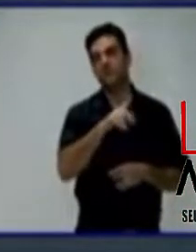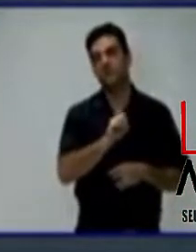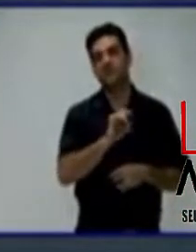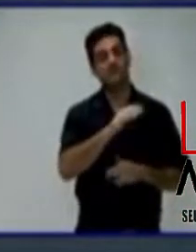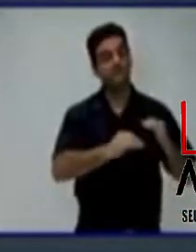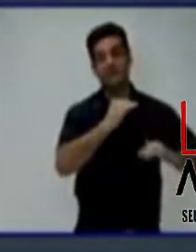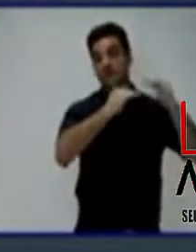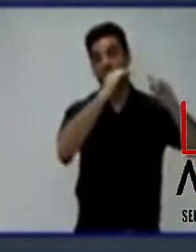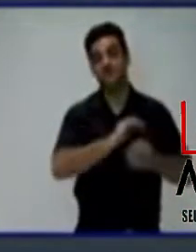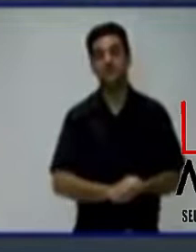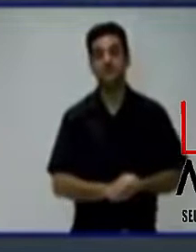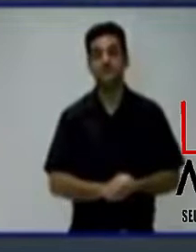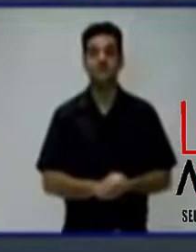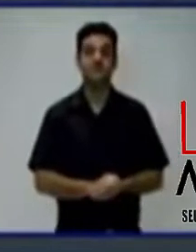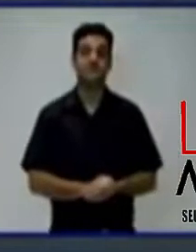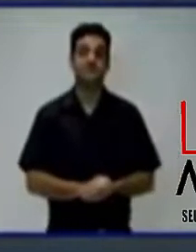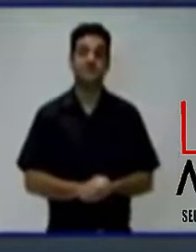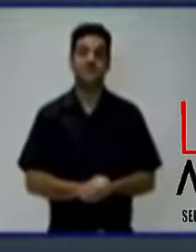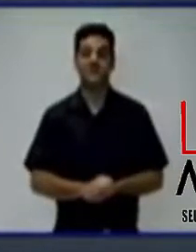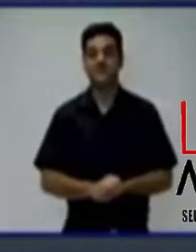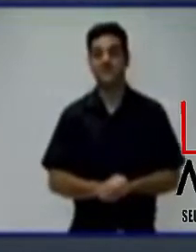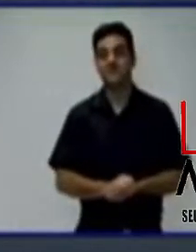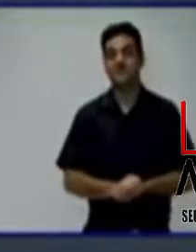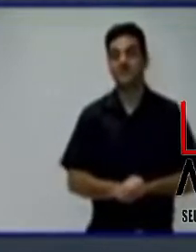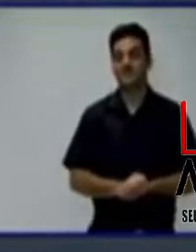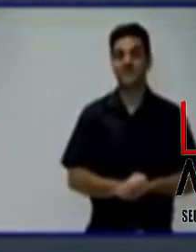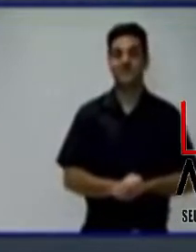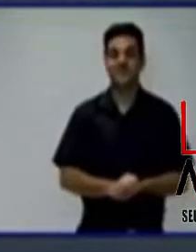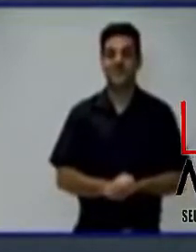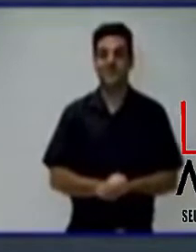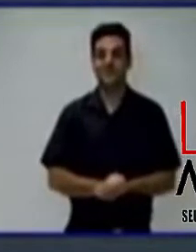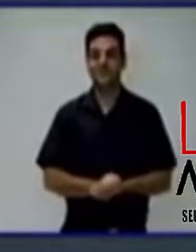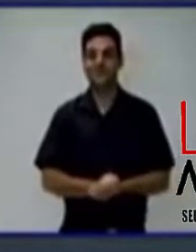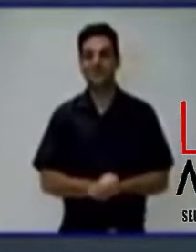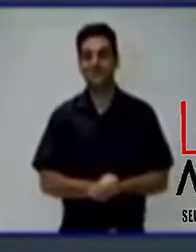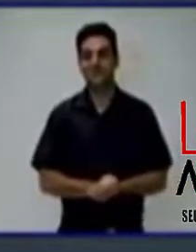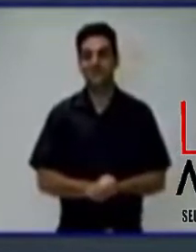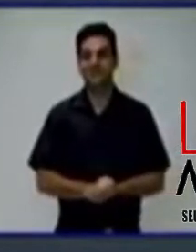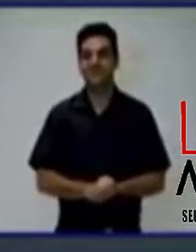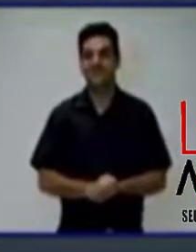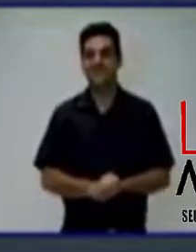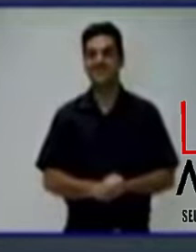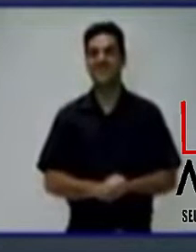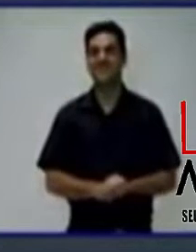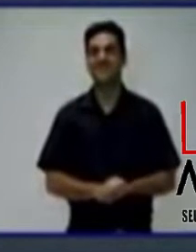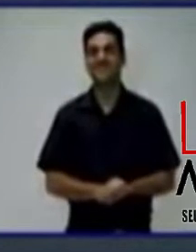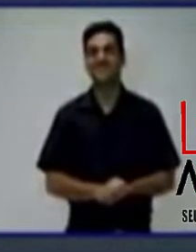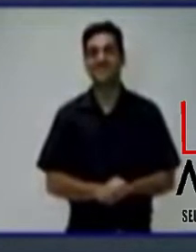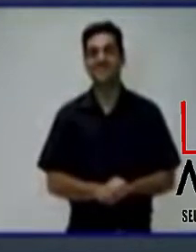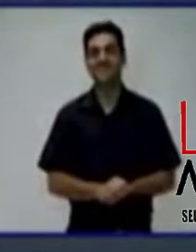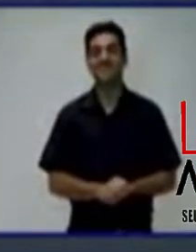vez melhor. Não havendo sustentação, passo então a palavra diretamente ao ministro Alexandre de Moraes.